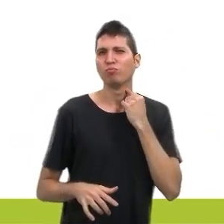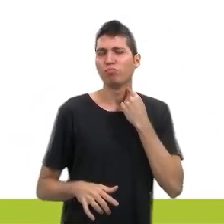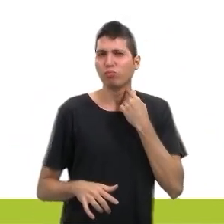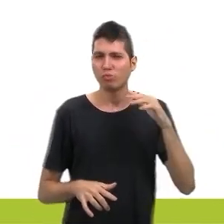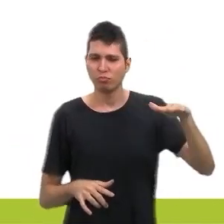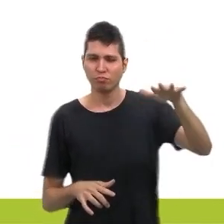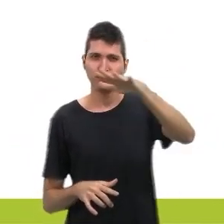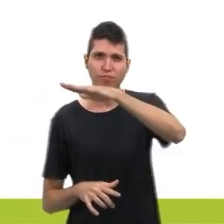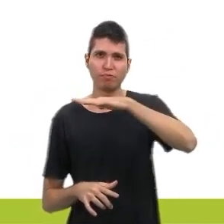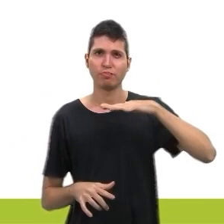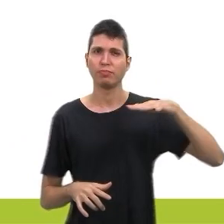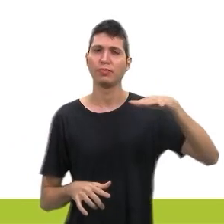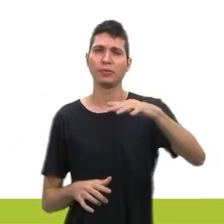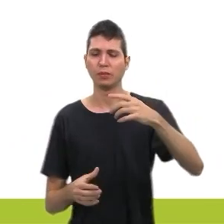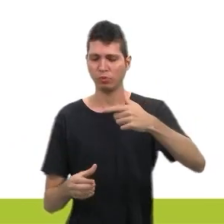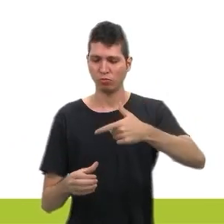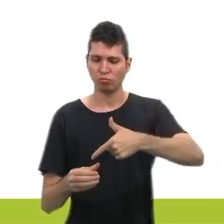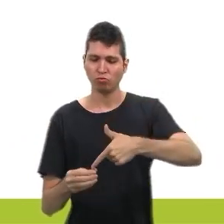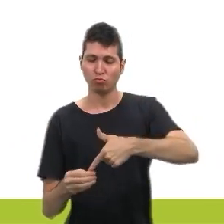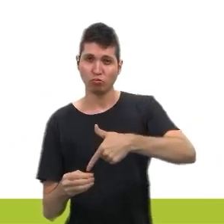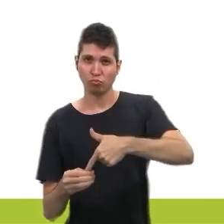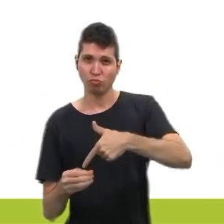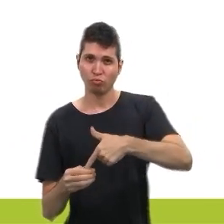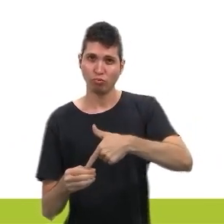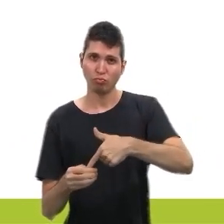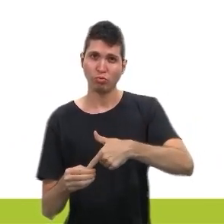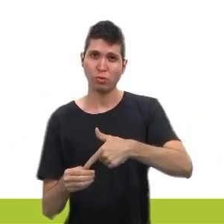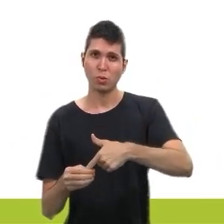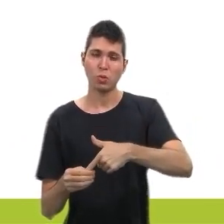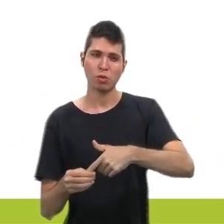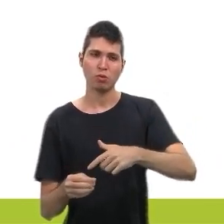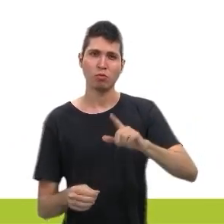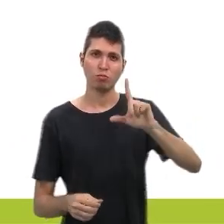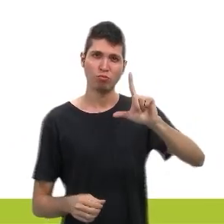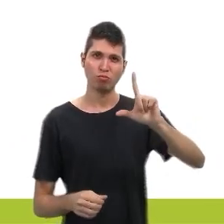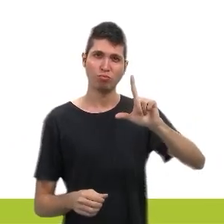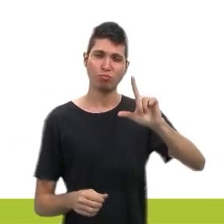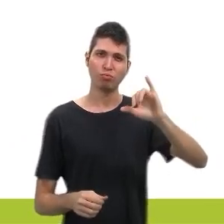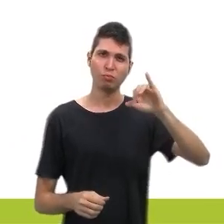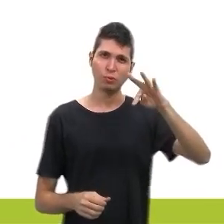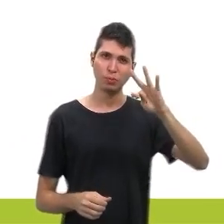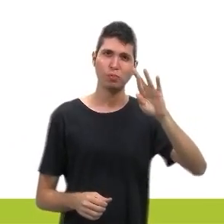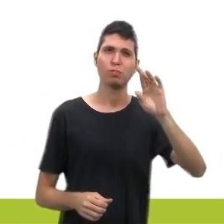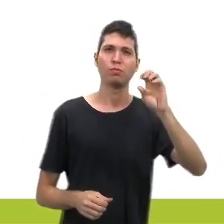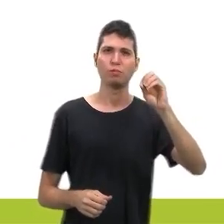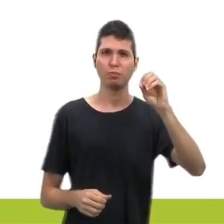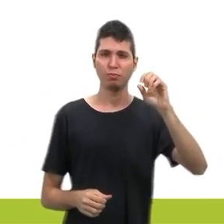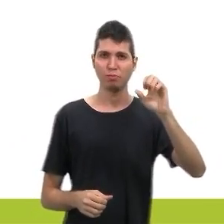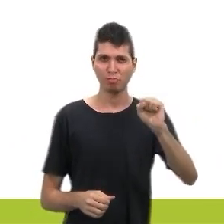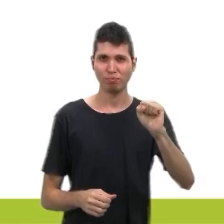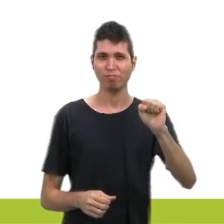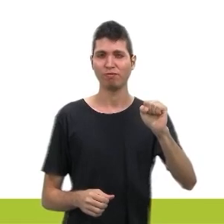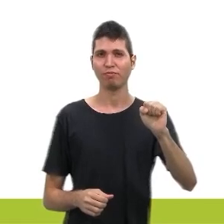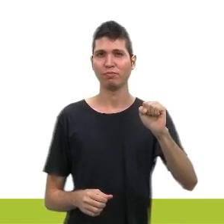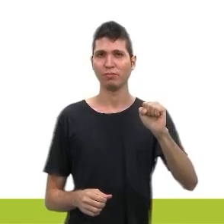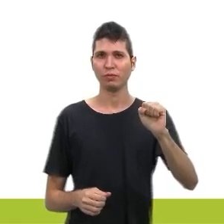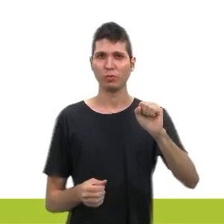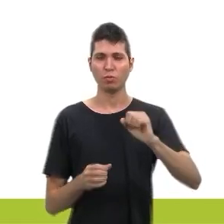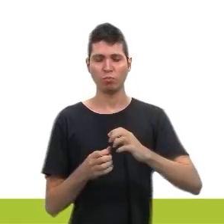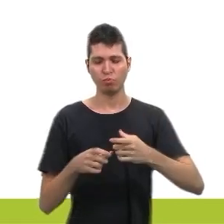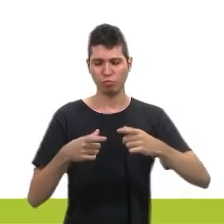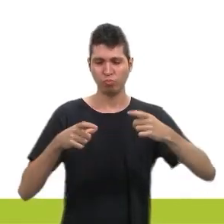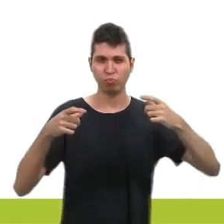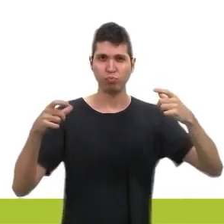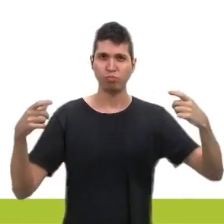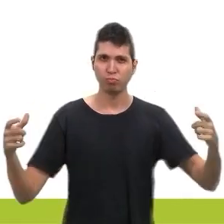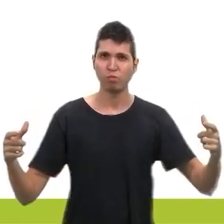a produção de biodiesel em milhões de litros em uma usina durante o período de 1 ano. De acordo com os